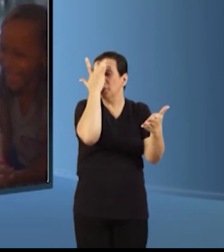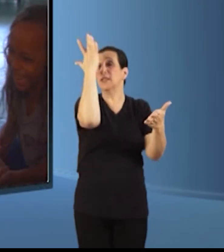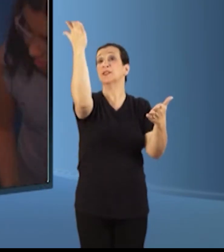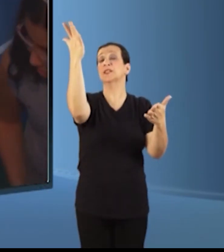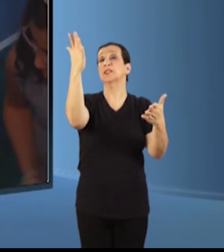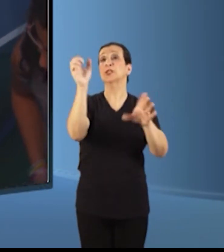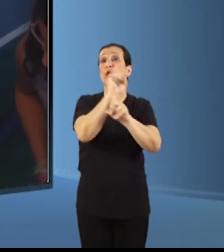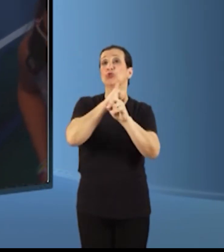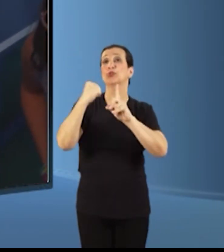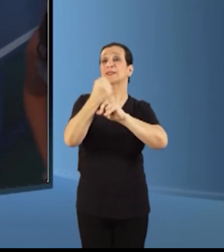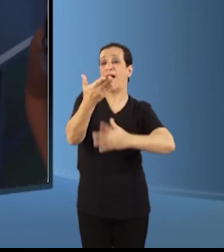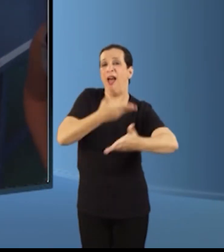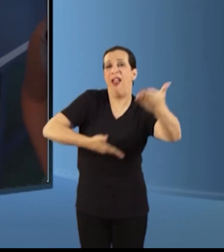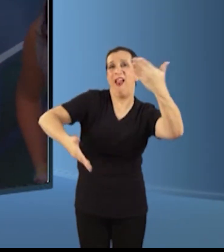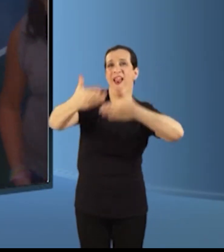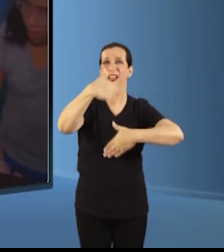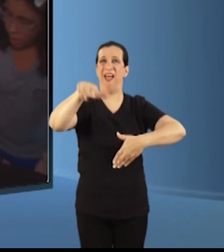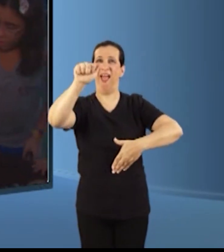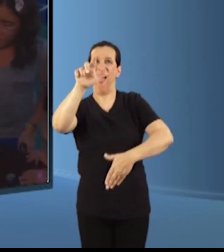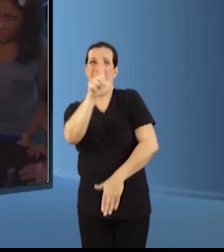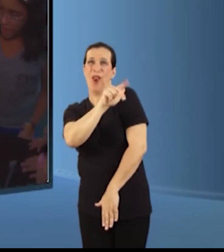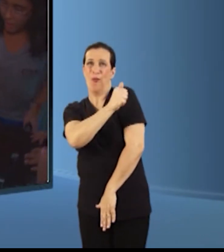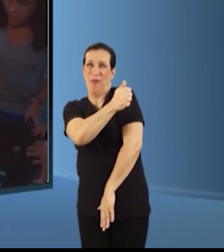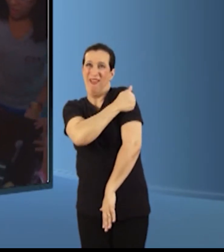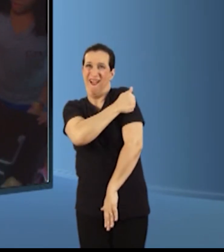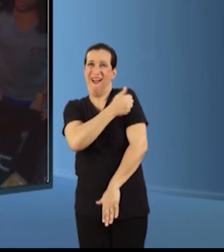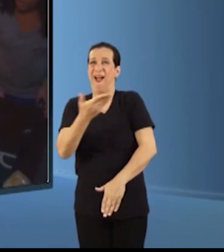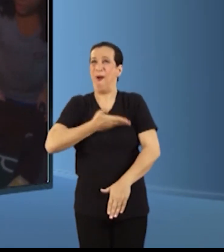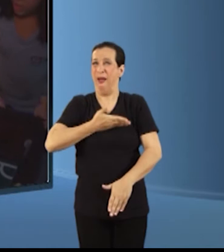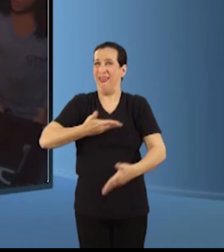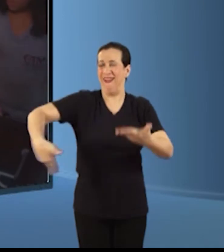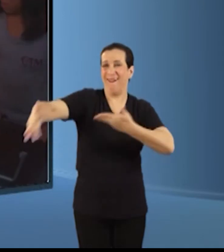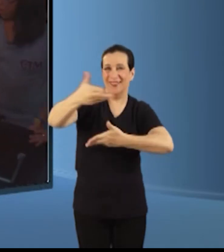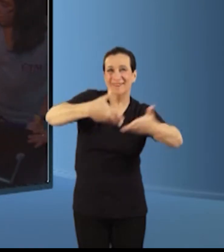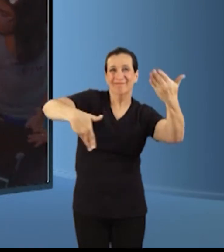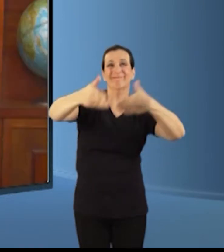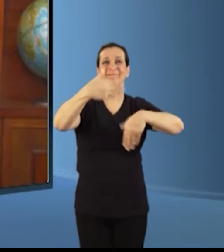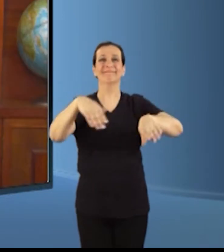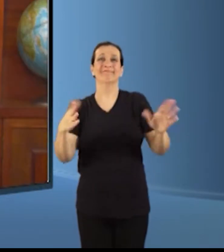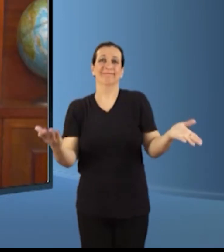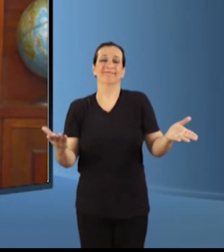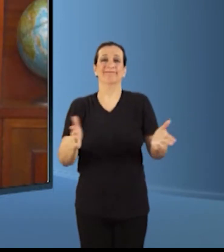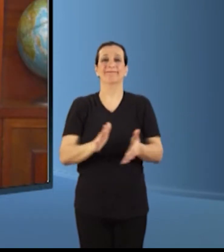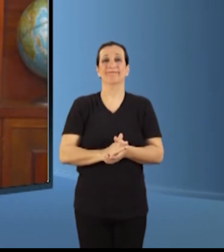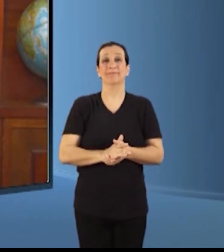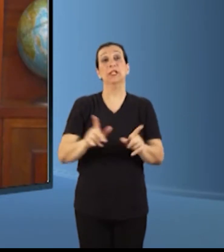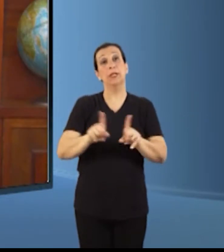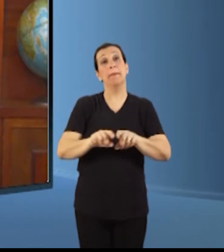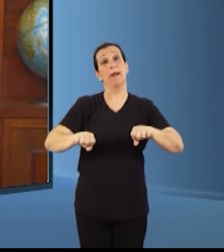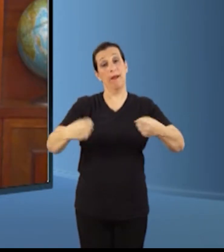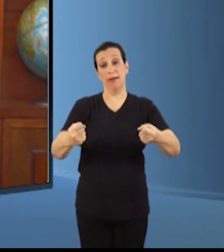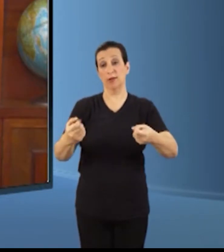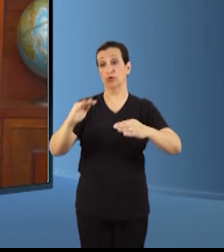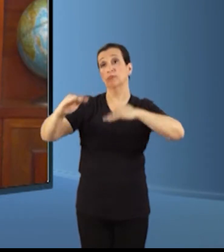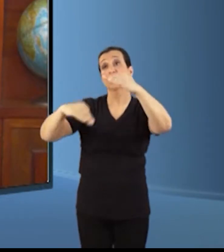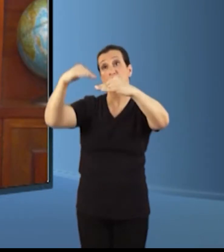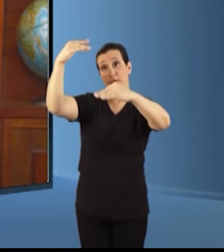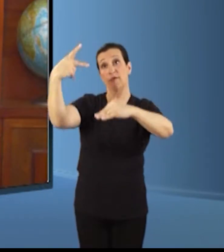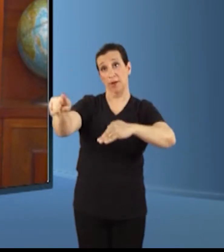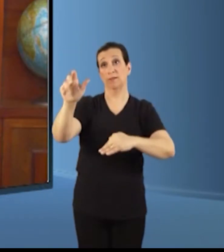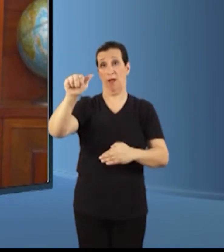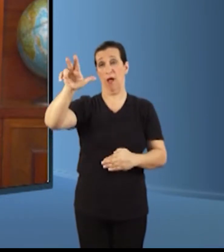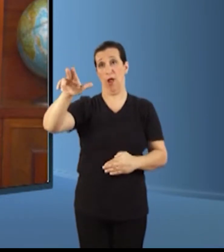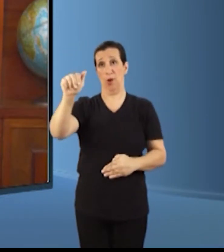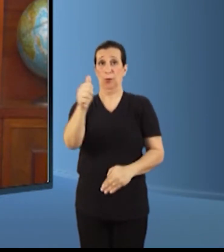que facilitam a socialização da aluna com os demais colegas, né, e